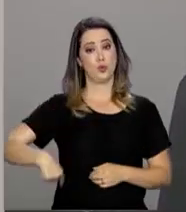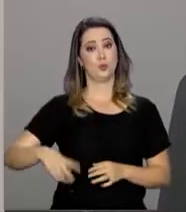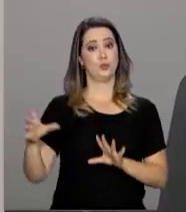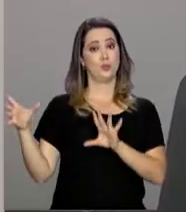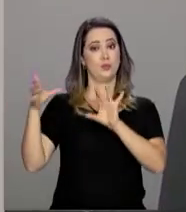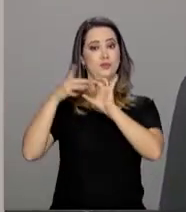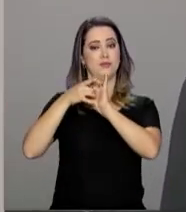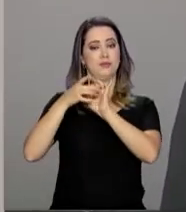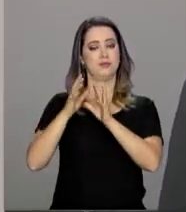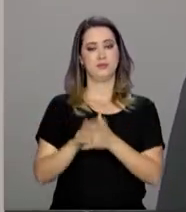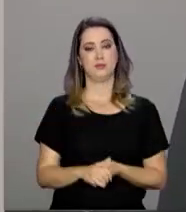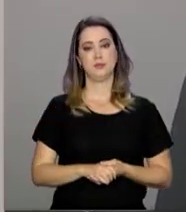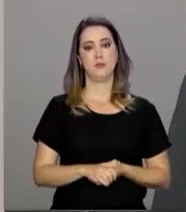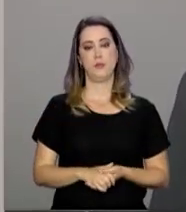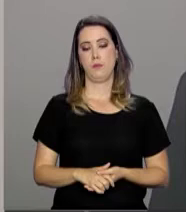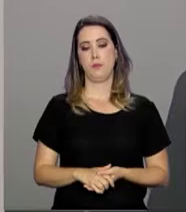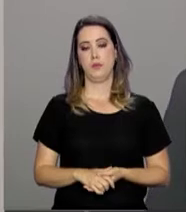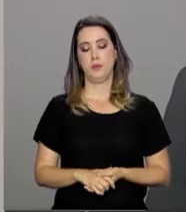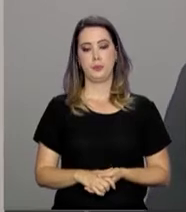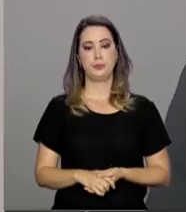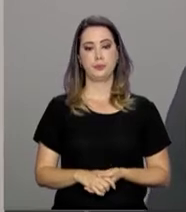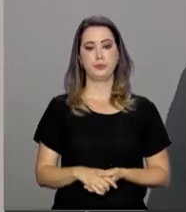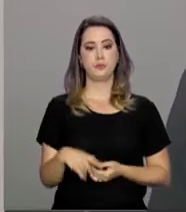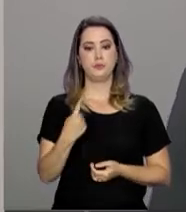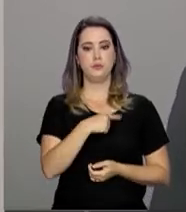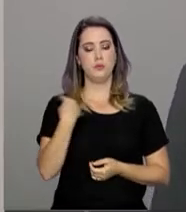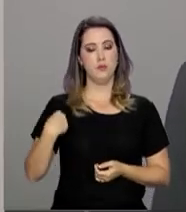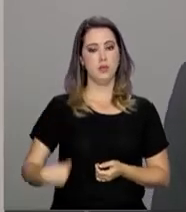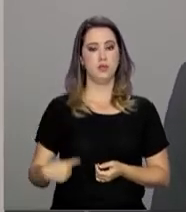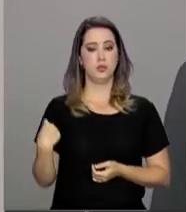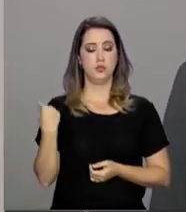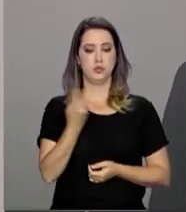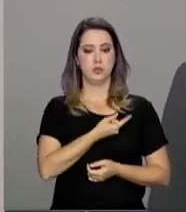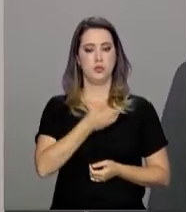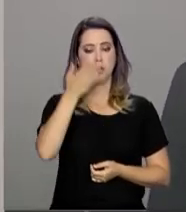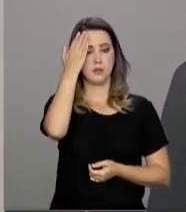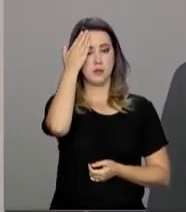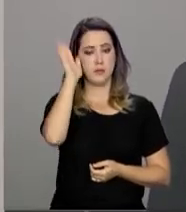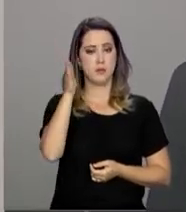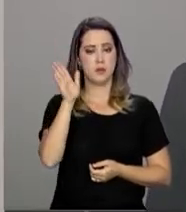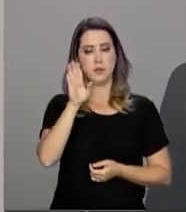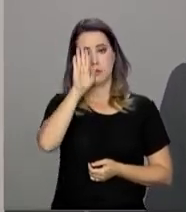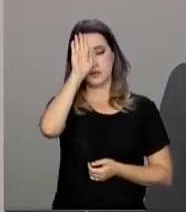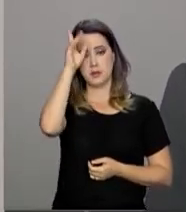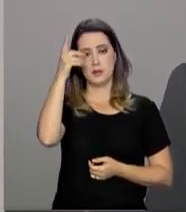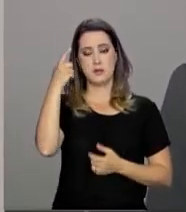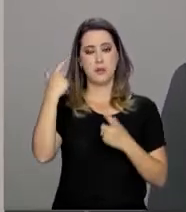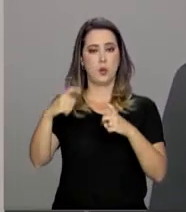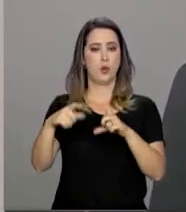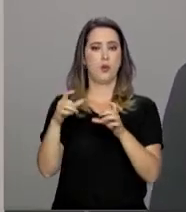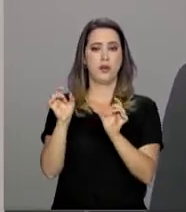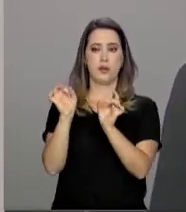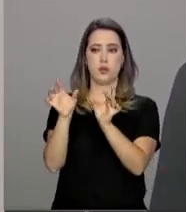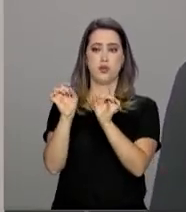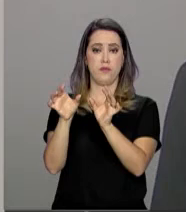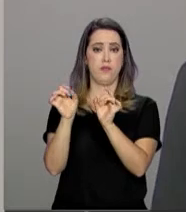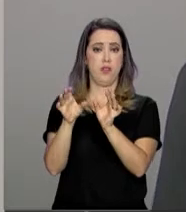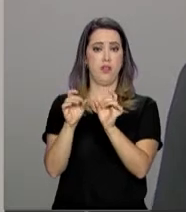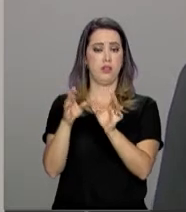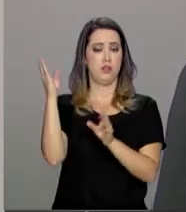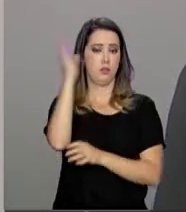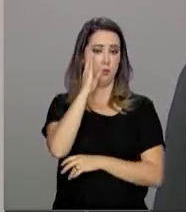a china também sabemos todos é nosso principal parceiro parceiro comercial